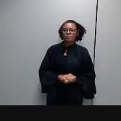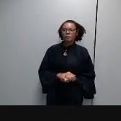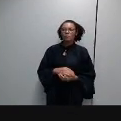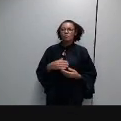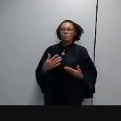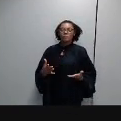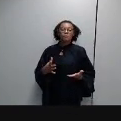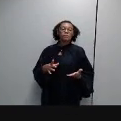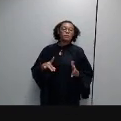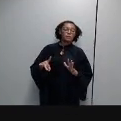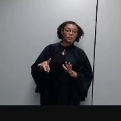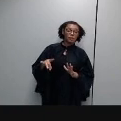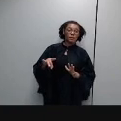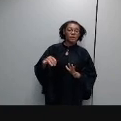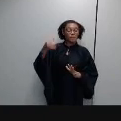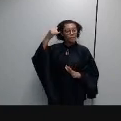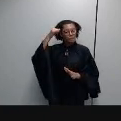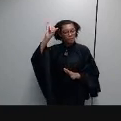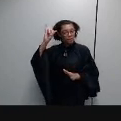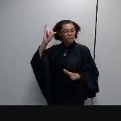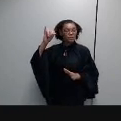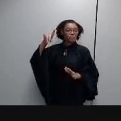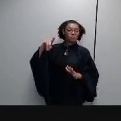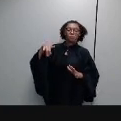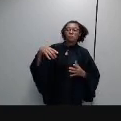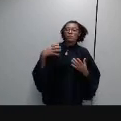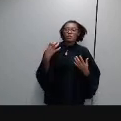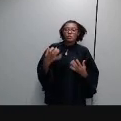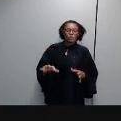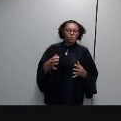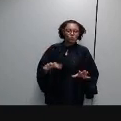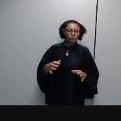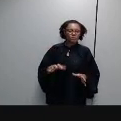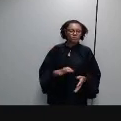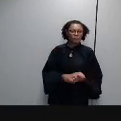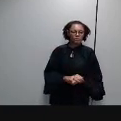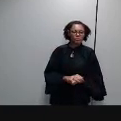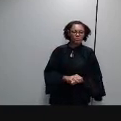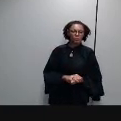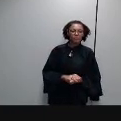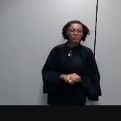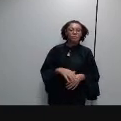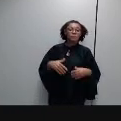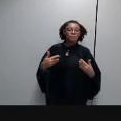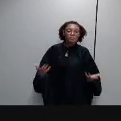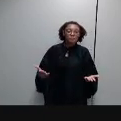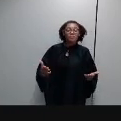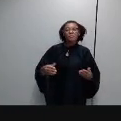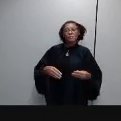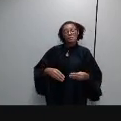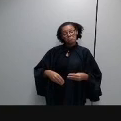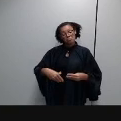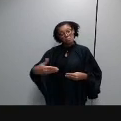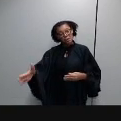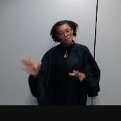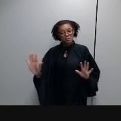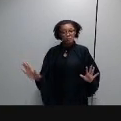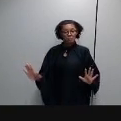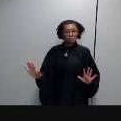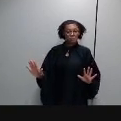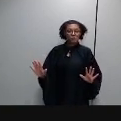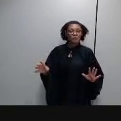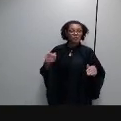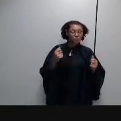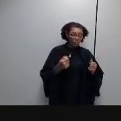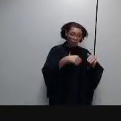e já diga Mas não quero que faça penhora eu faço ejaculação aí ela fica guardada